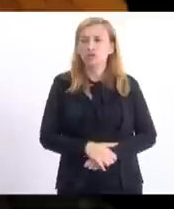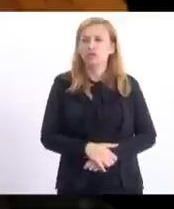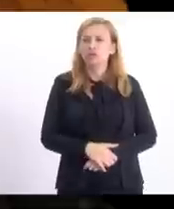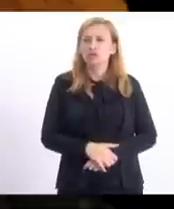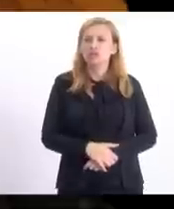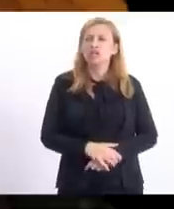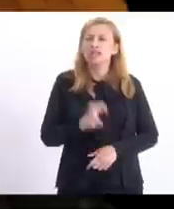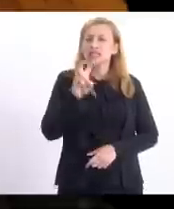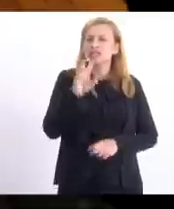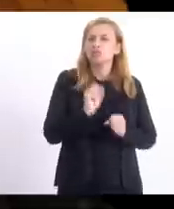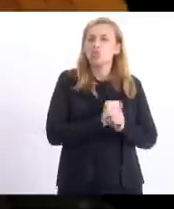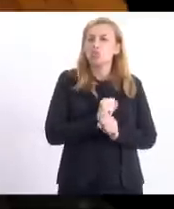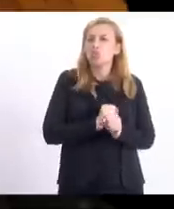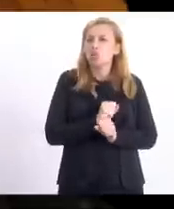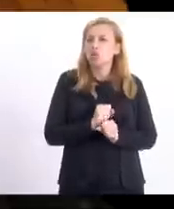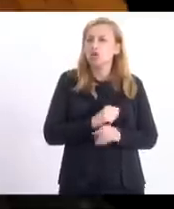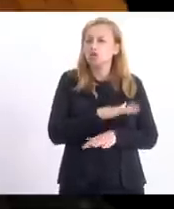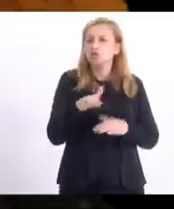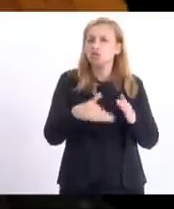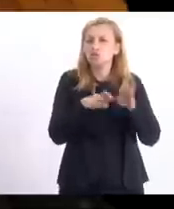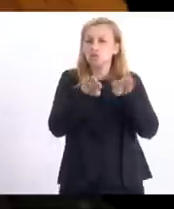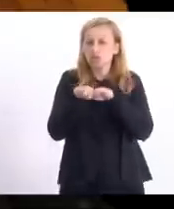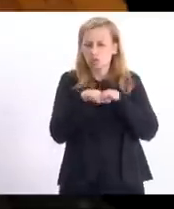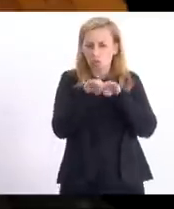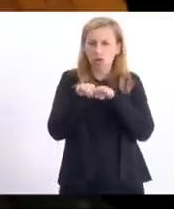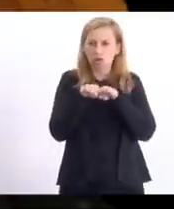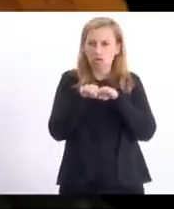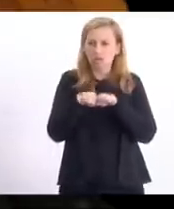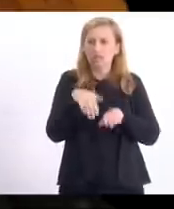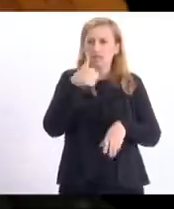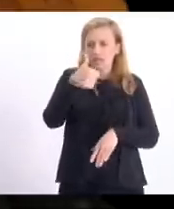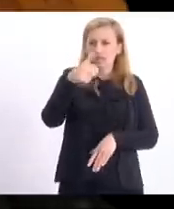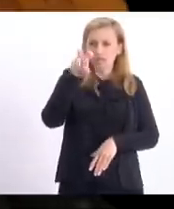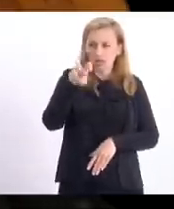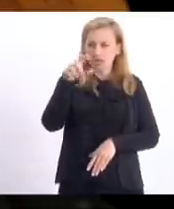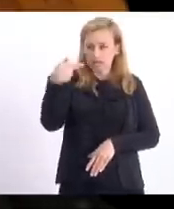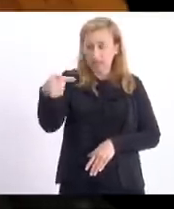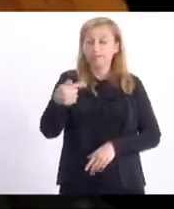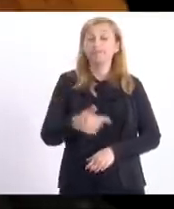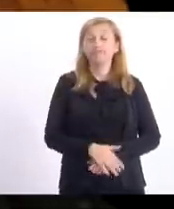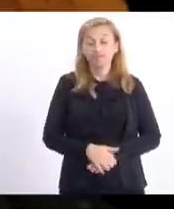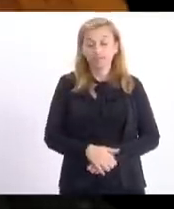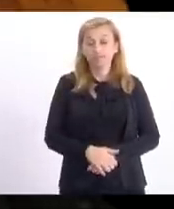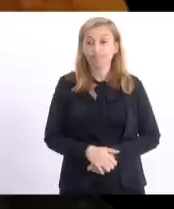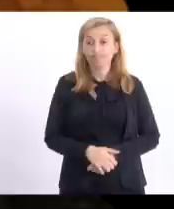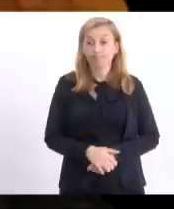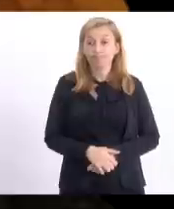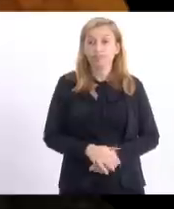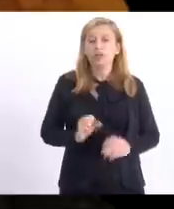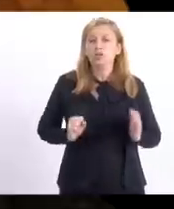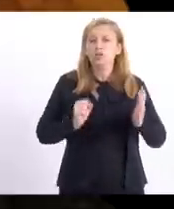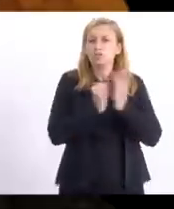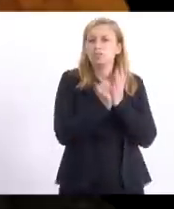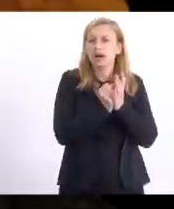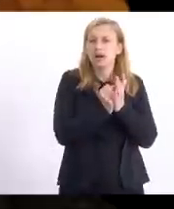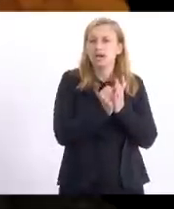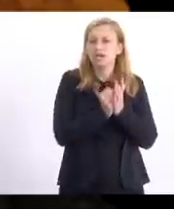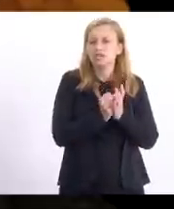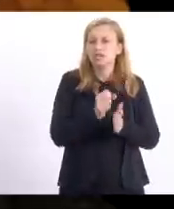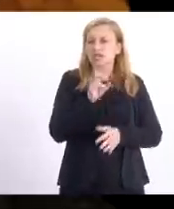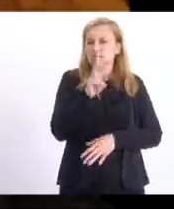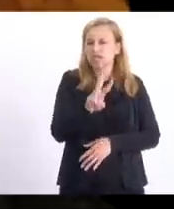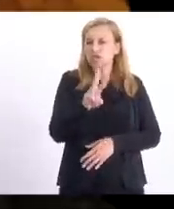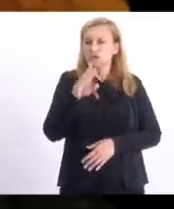em 5 anos, está todo mundo igual em 157. O impacto não é